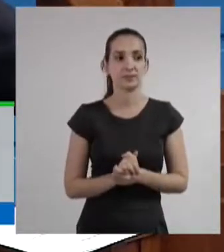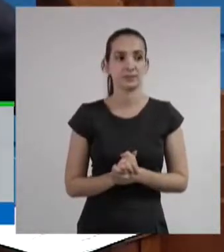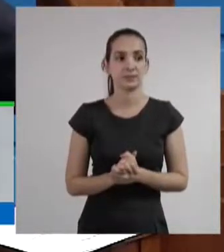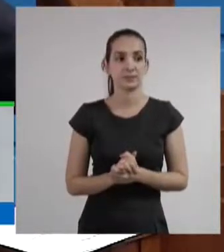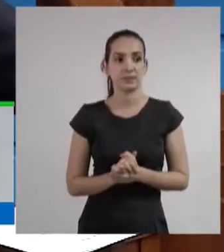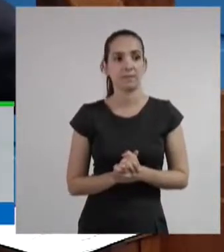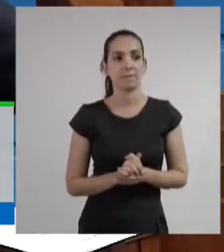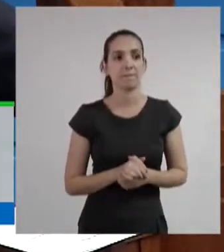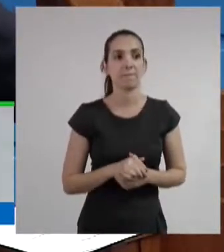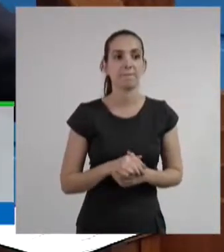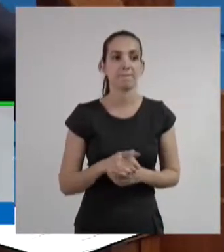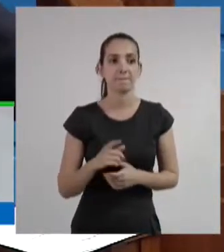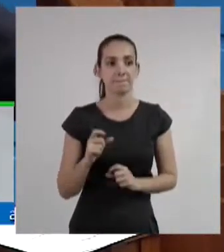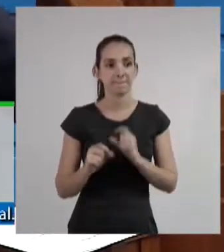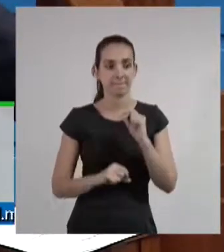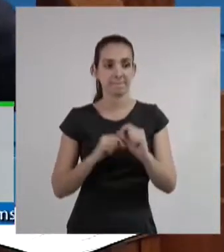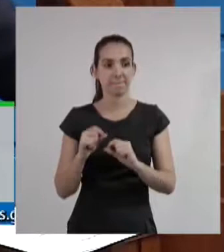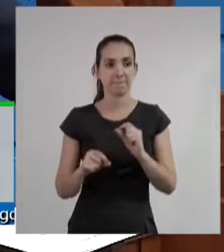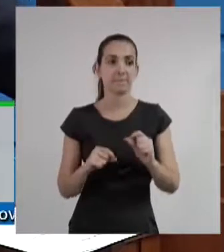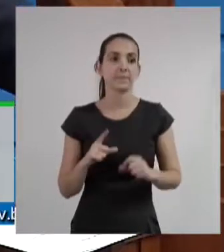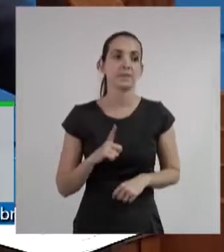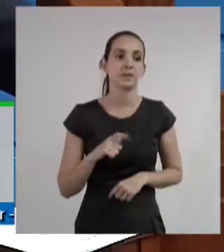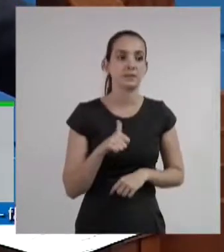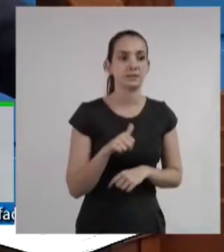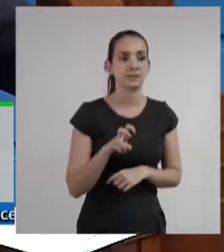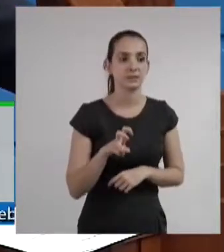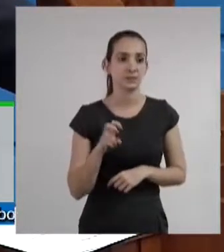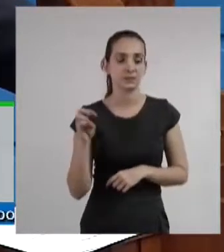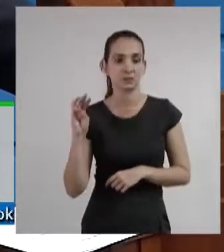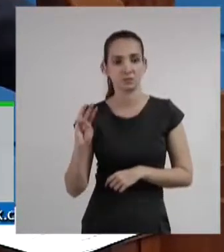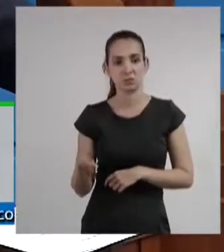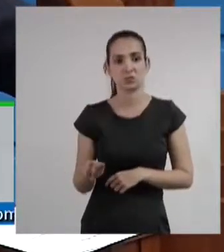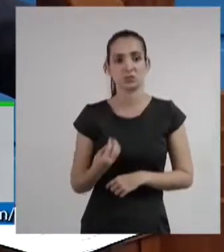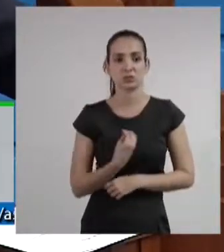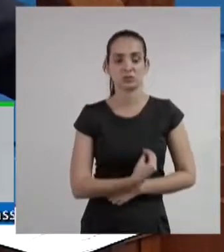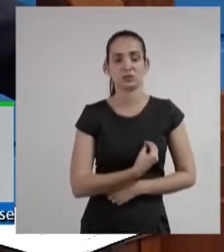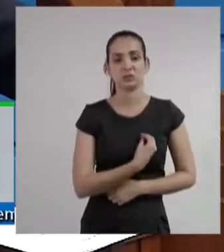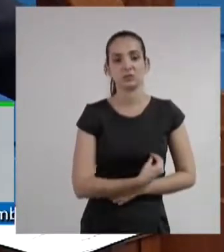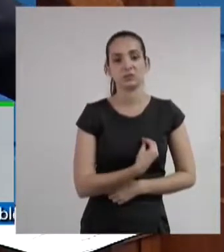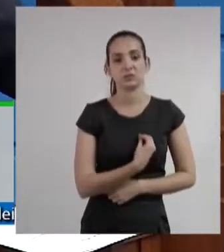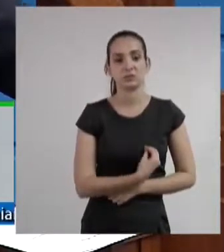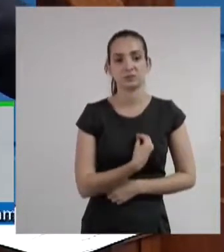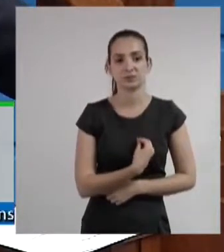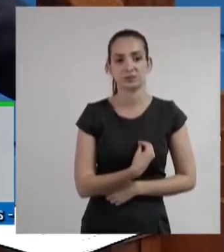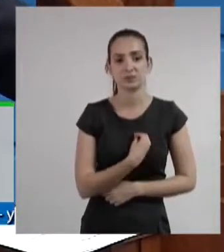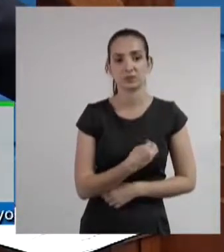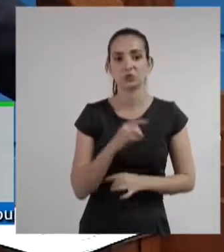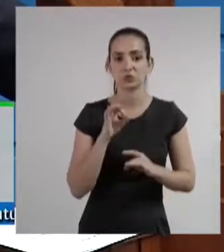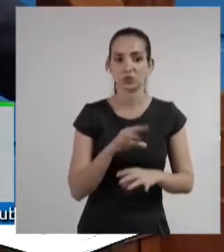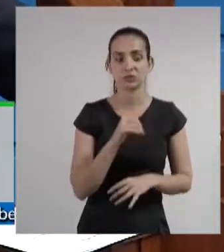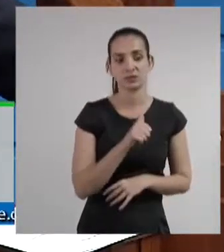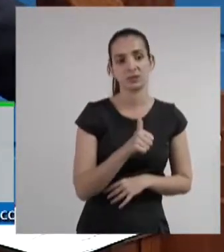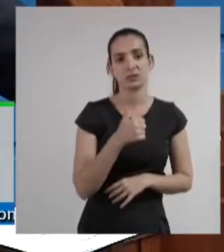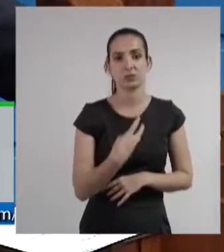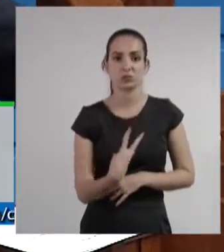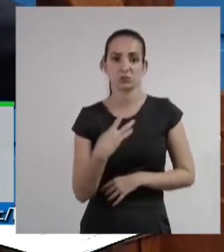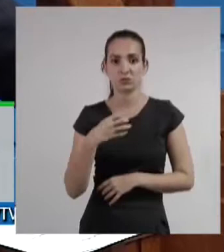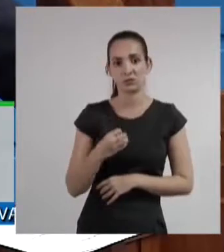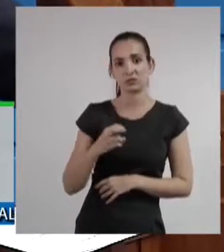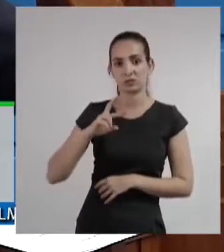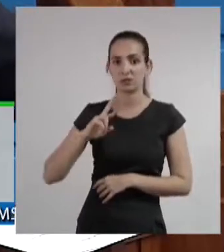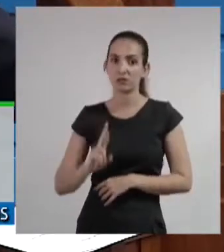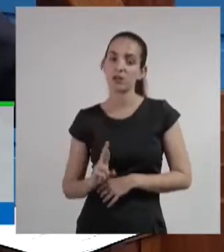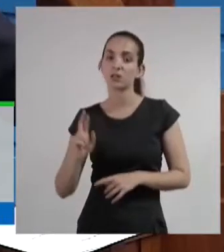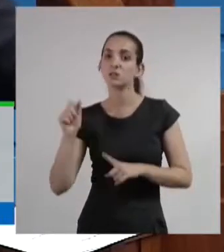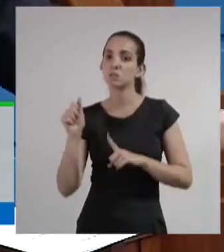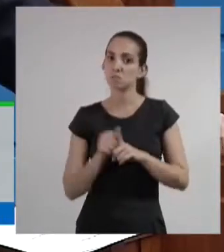E desses aí, 15 milhões vivem com R$ 140 por